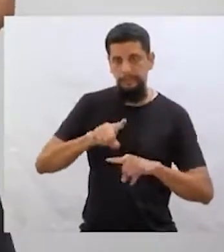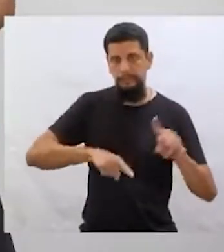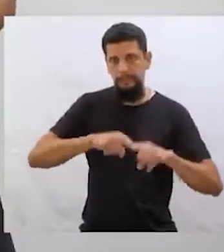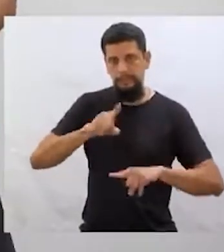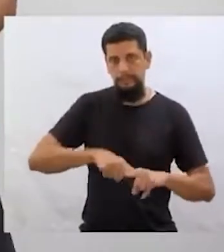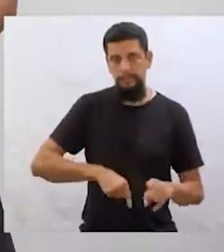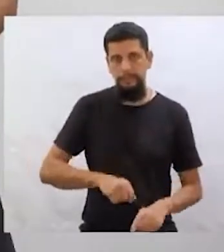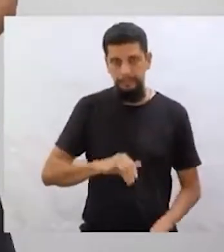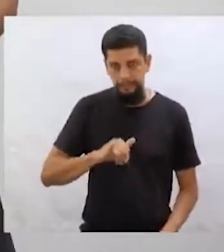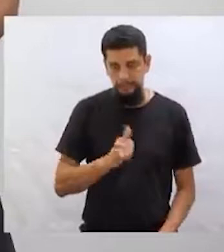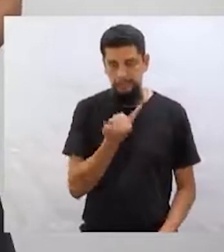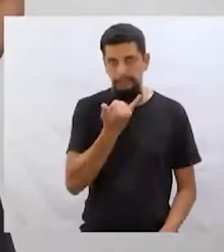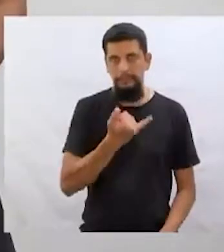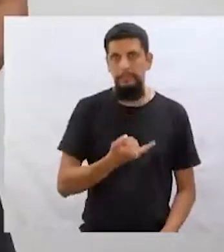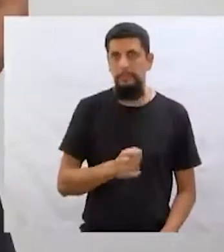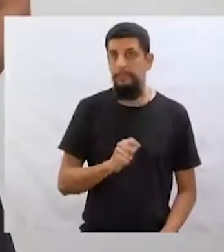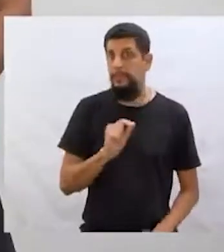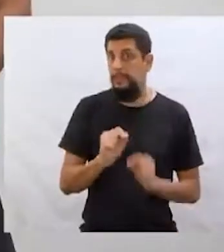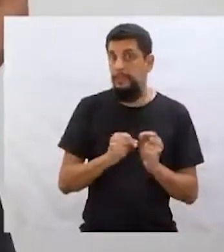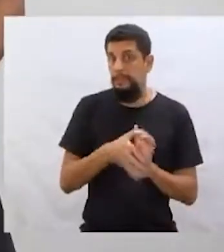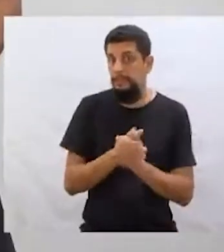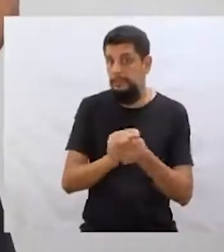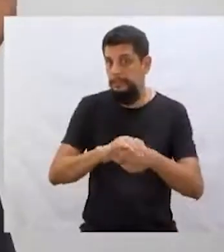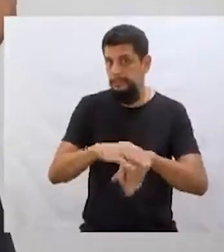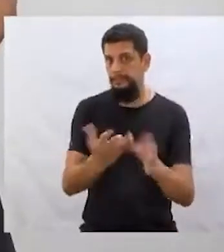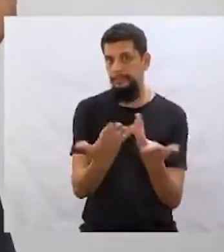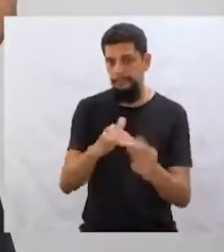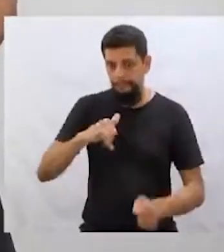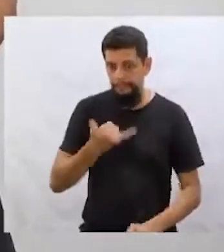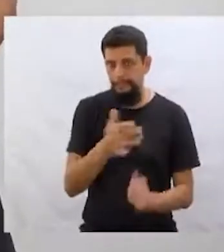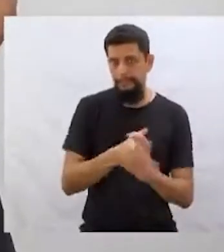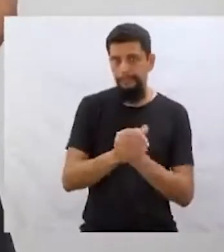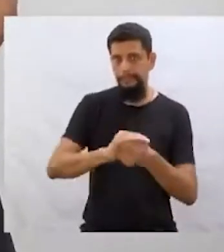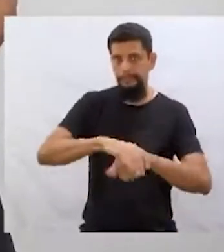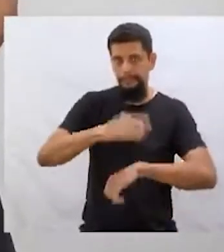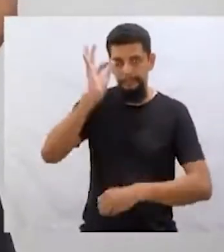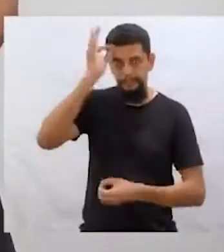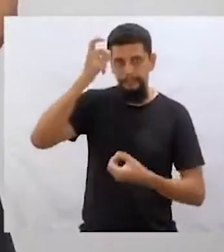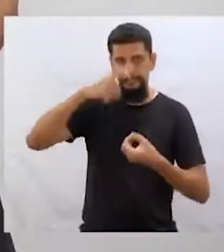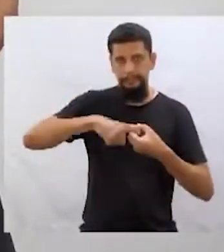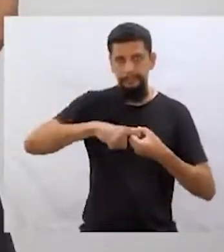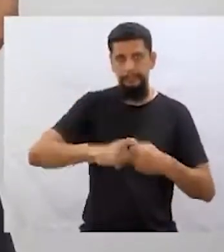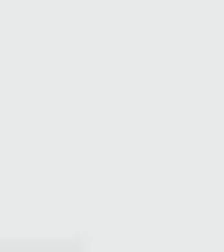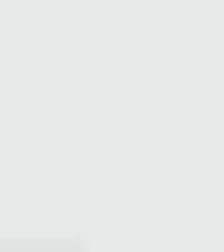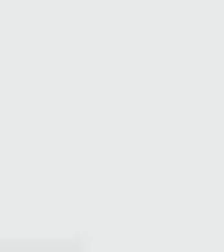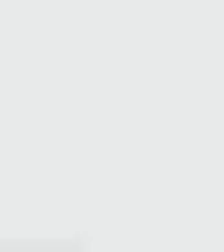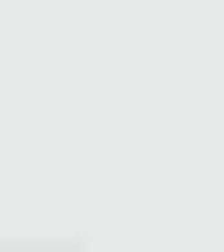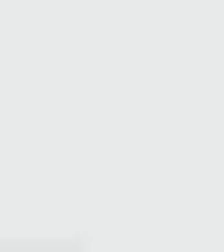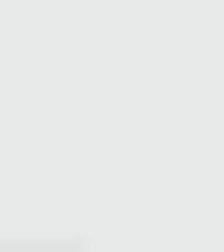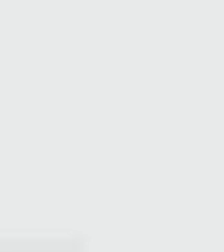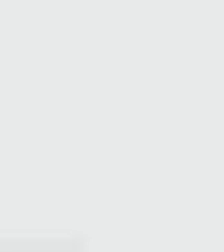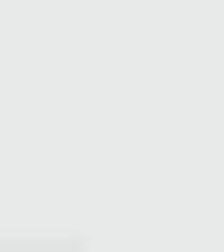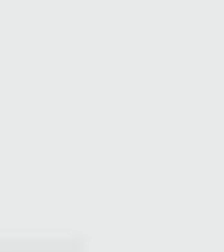os materiais e aproveitar para quem não lavou as mãos. Aproveita e lava que nós já voltamos.